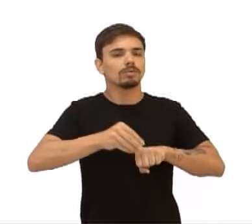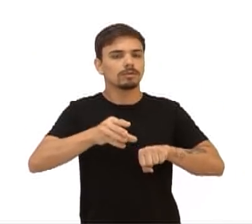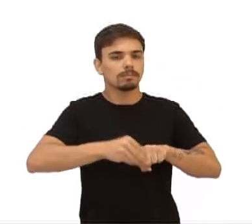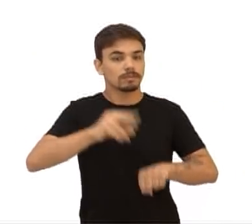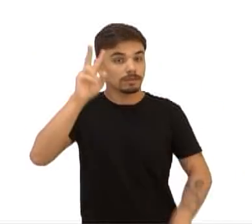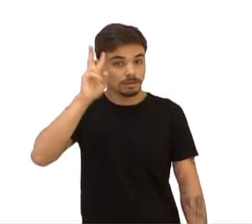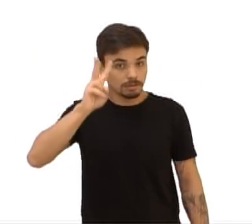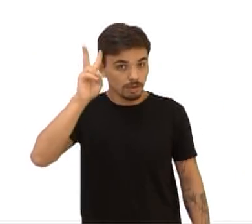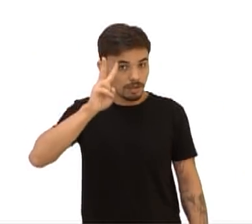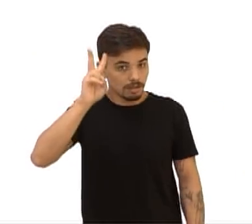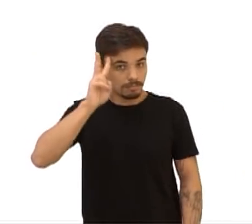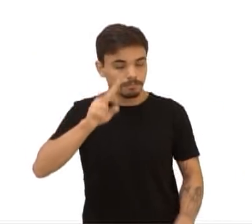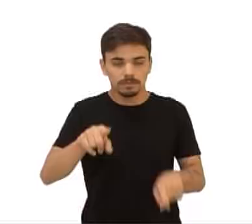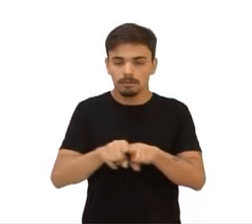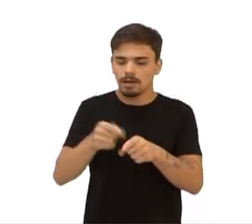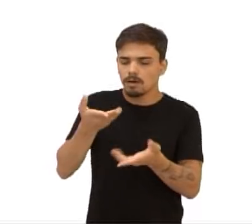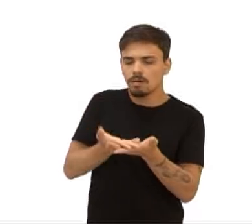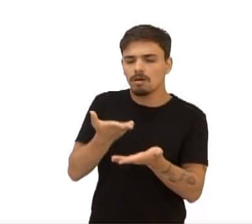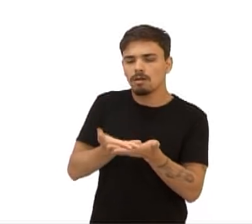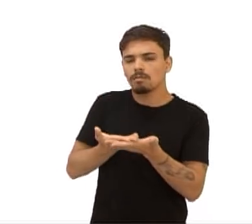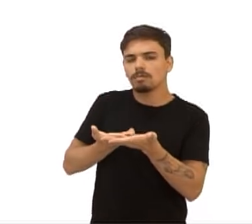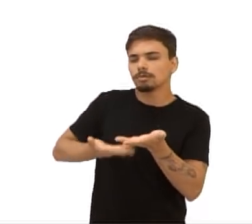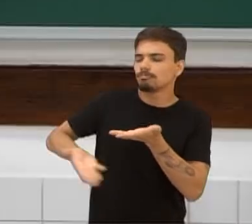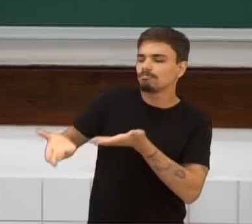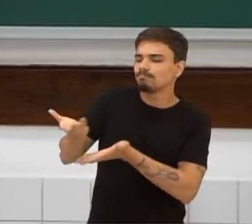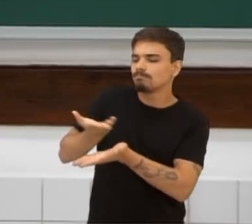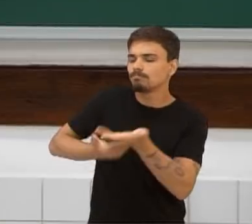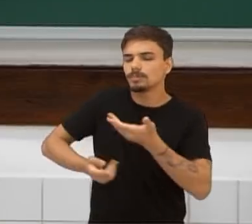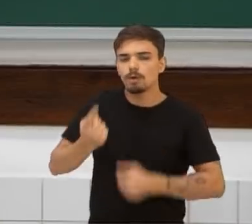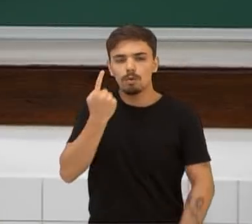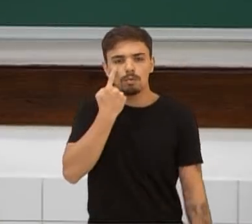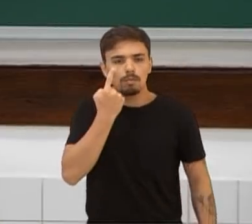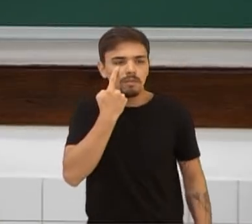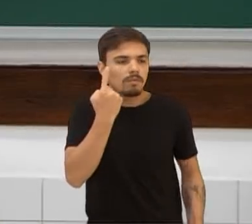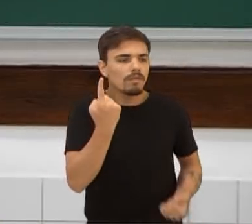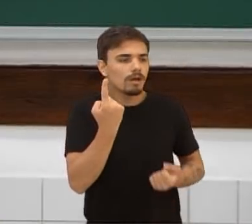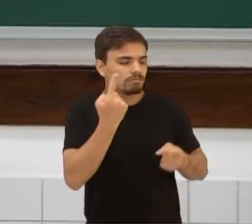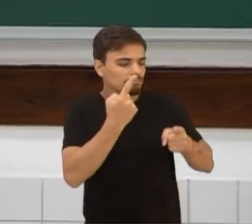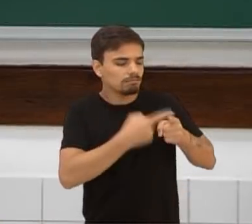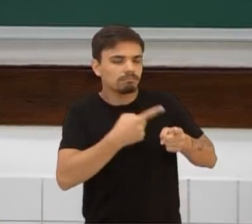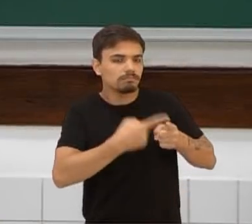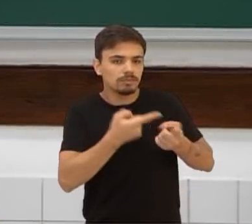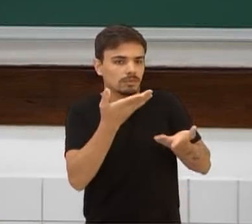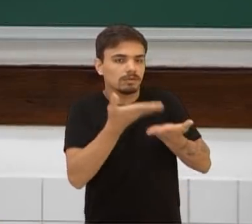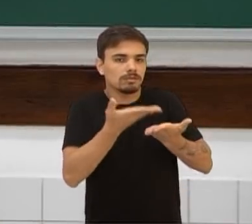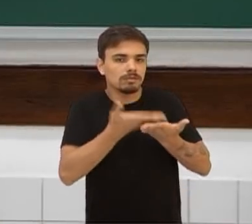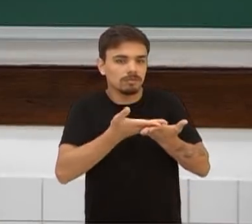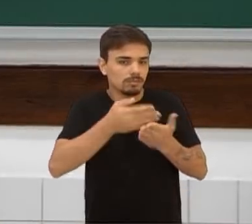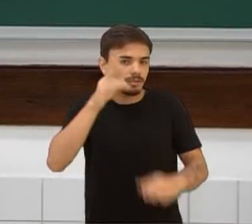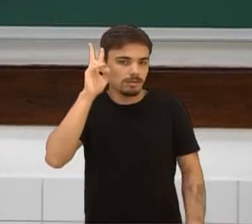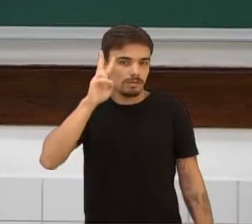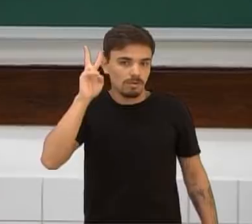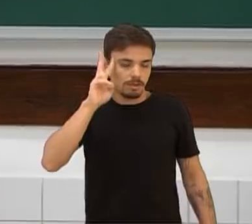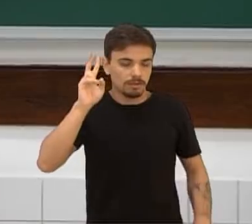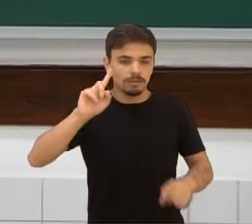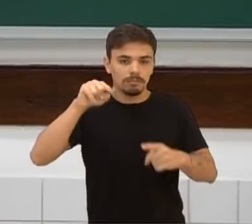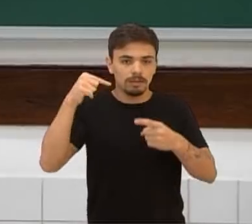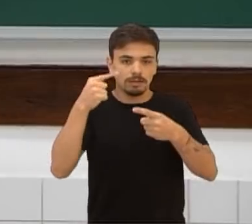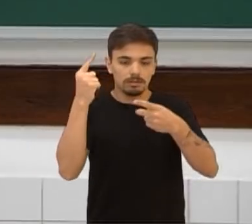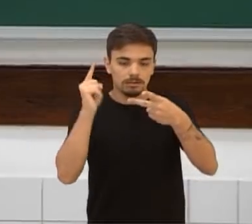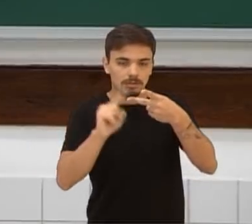nós vamos falar, né, ver por que se estuda história.